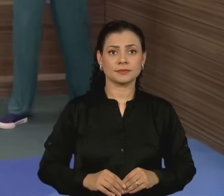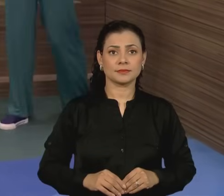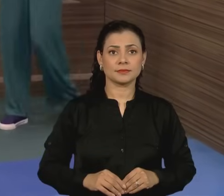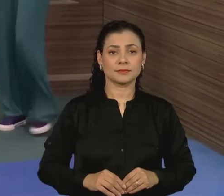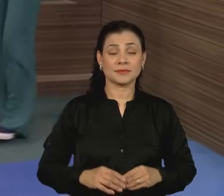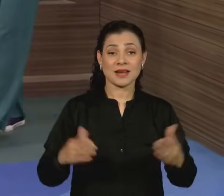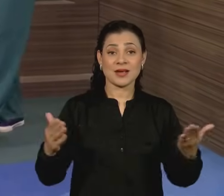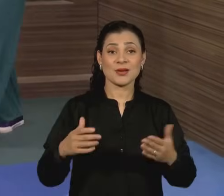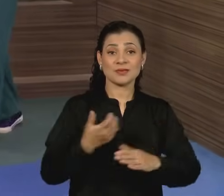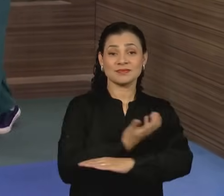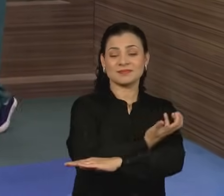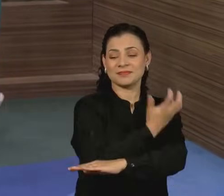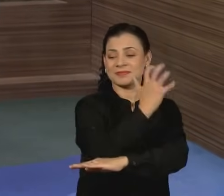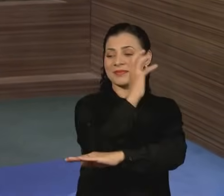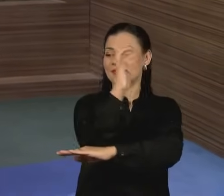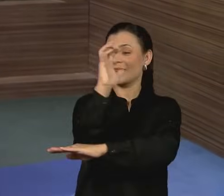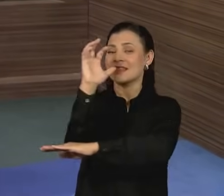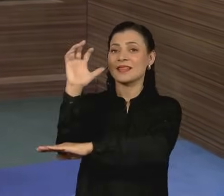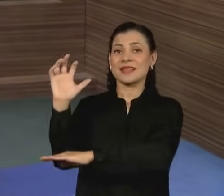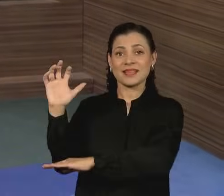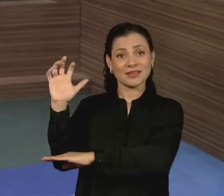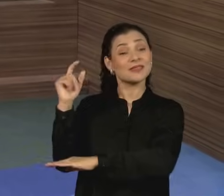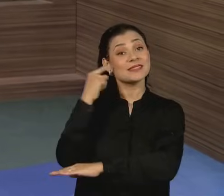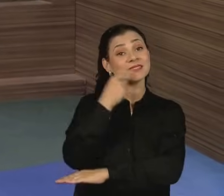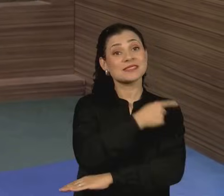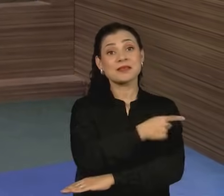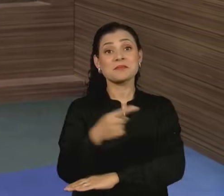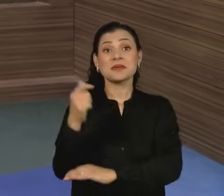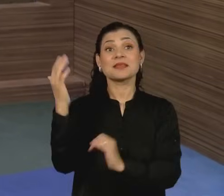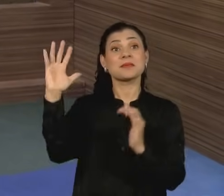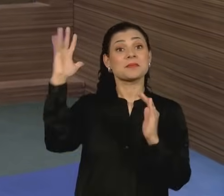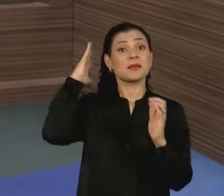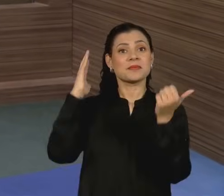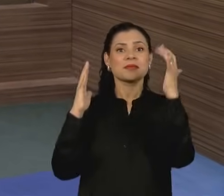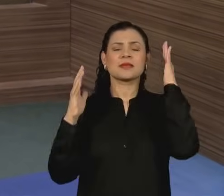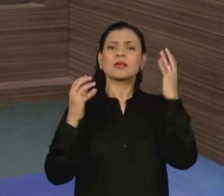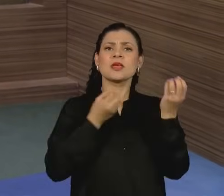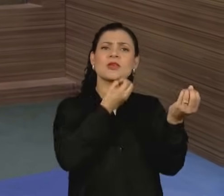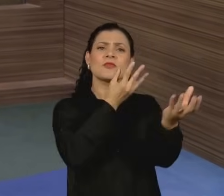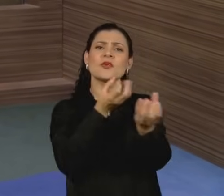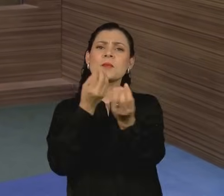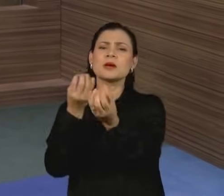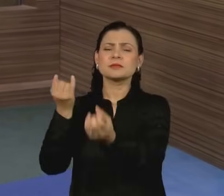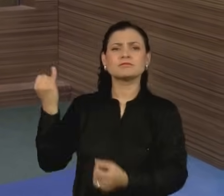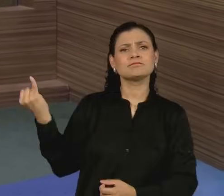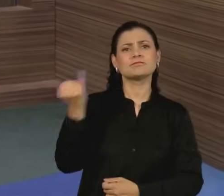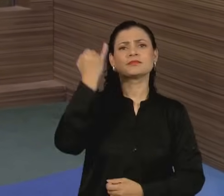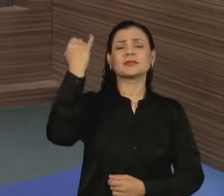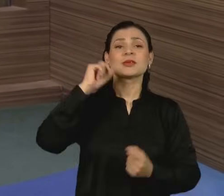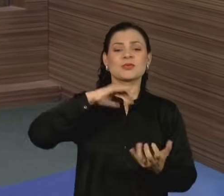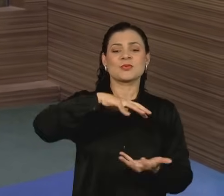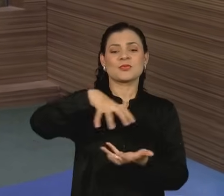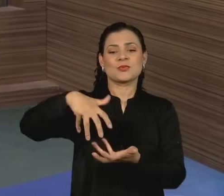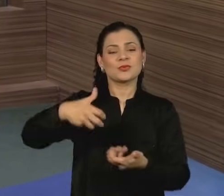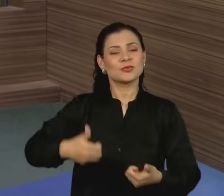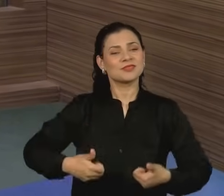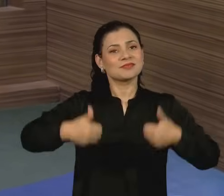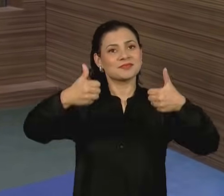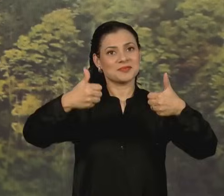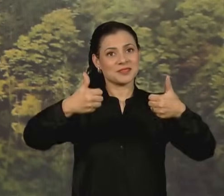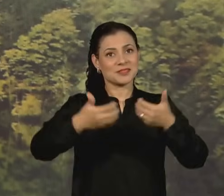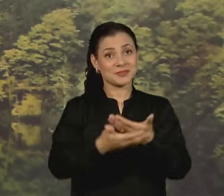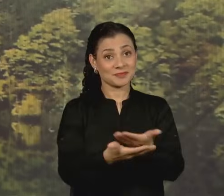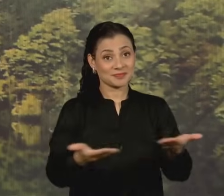Está no ar o Repórter Eco da Semana do Meio Ambiente, com informações que contribuem na busca de um mundo melhor para